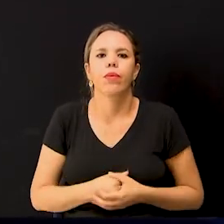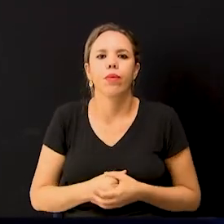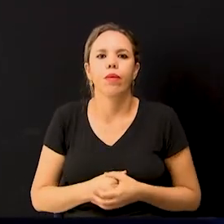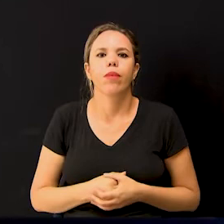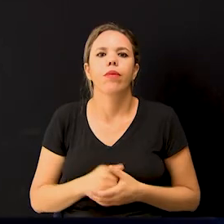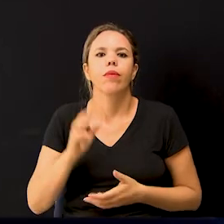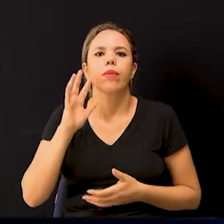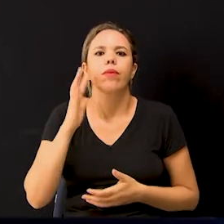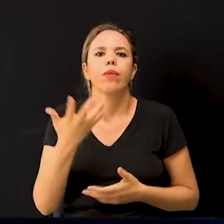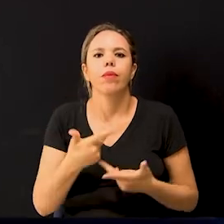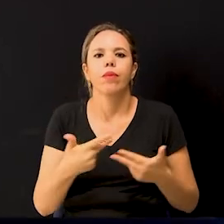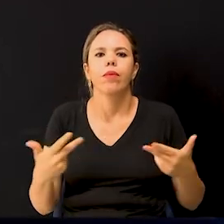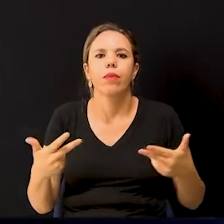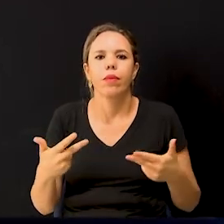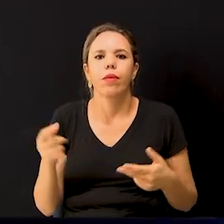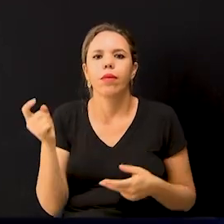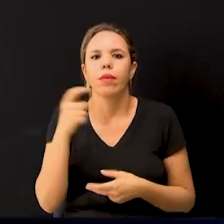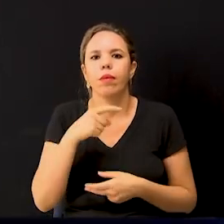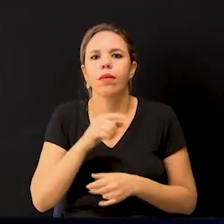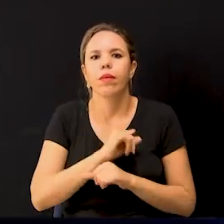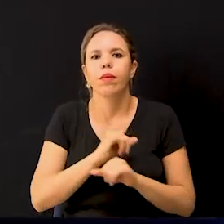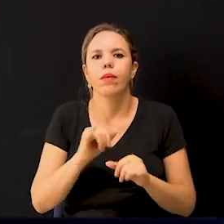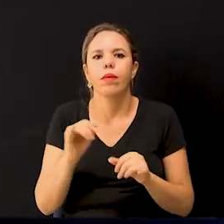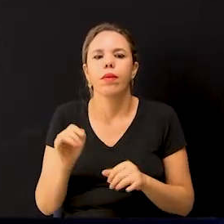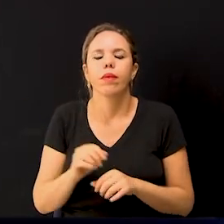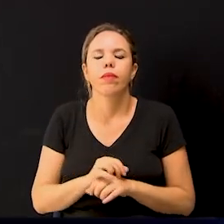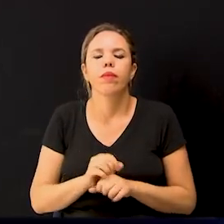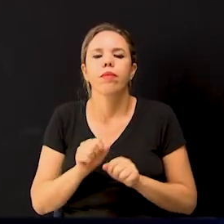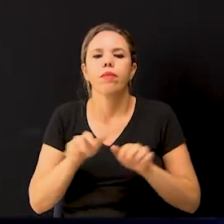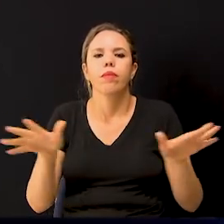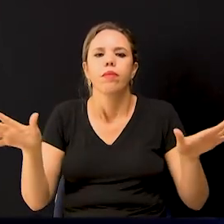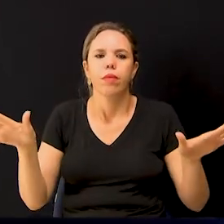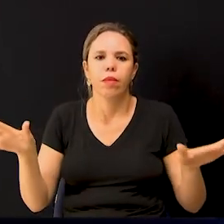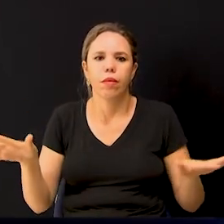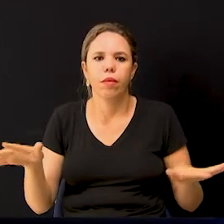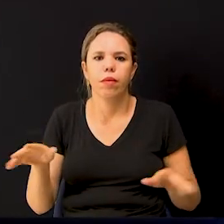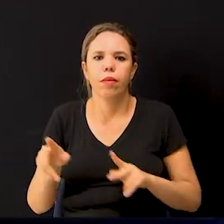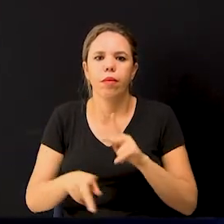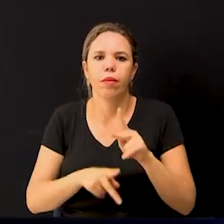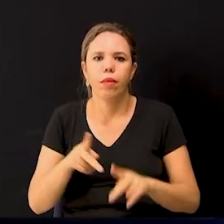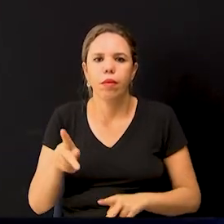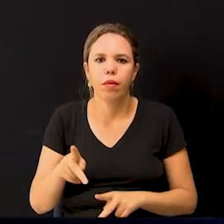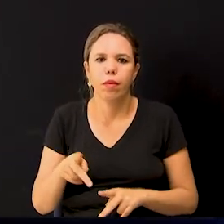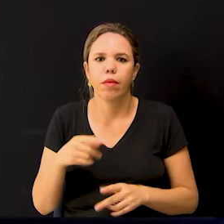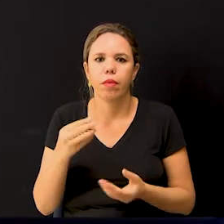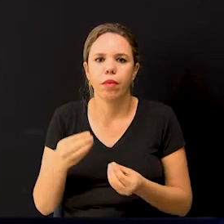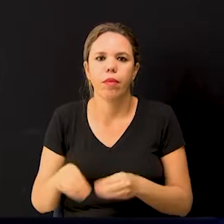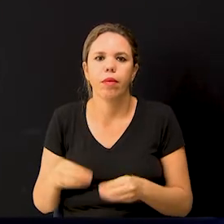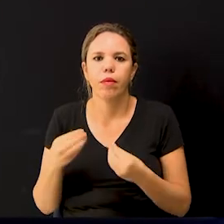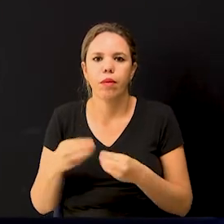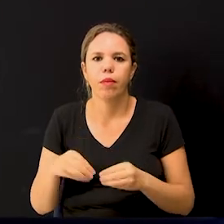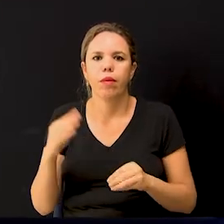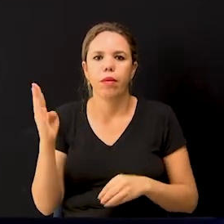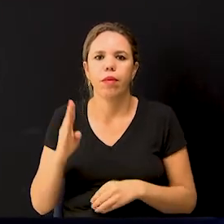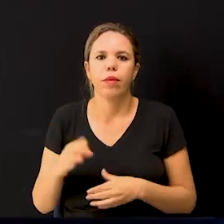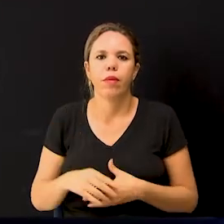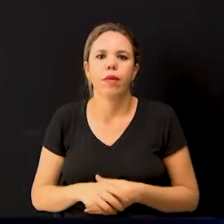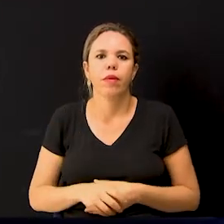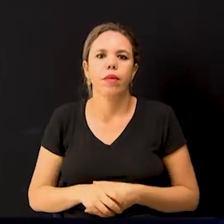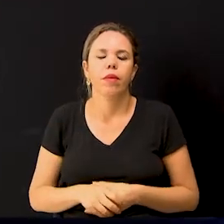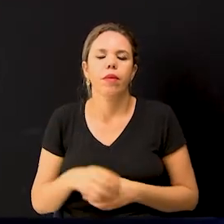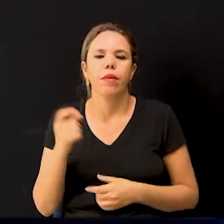crianças. Isso é fruto aí de várias fake news, né, que tem alastrado na nossa sociedade, que tanto tem prejudicado